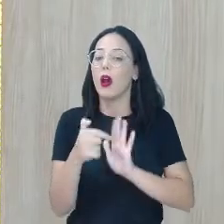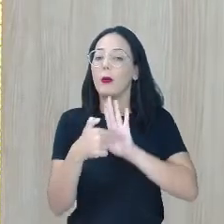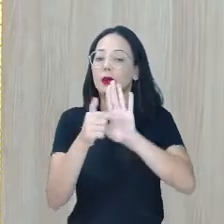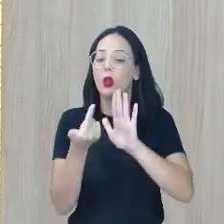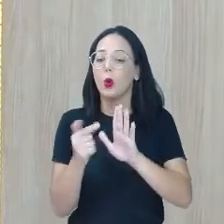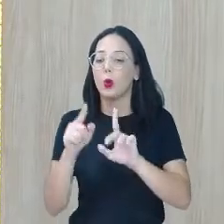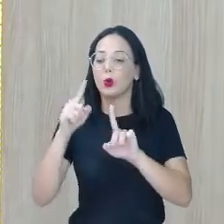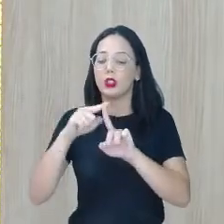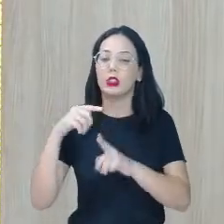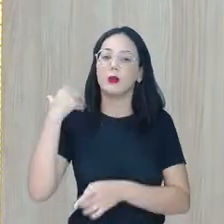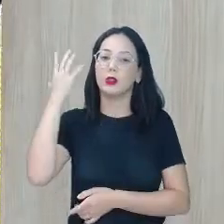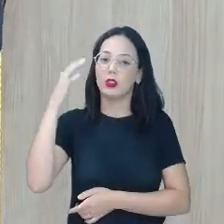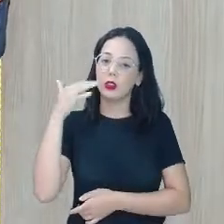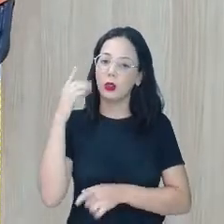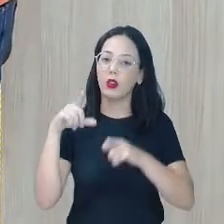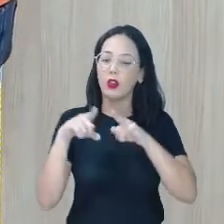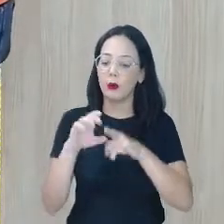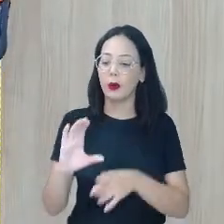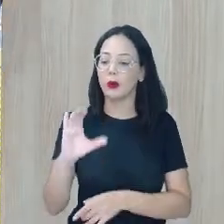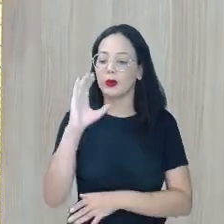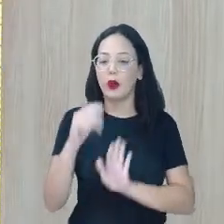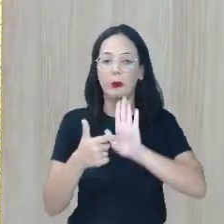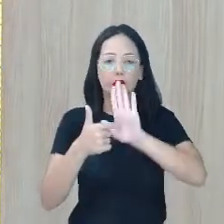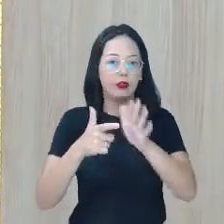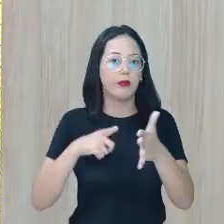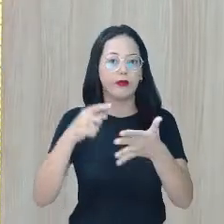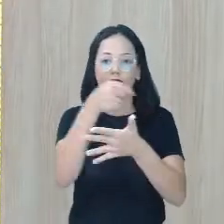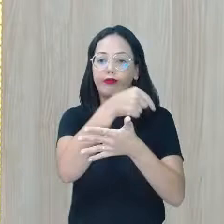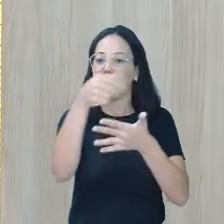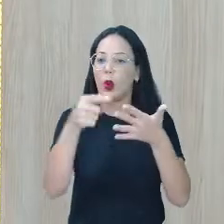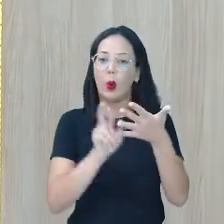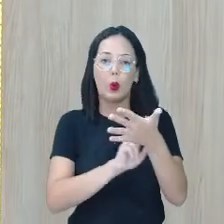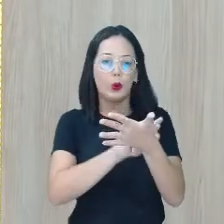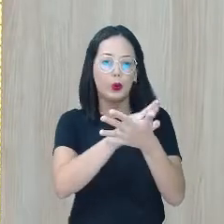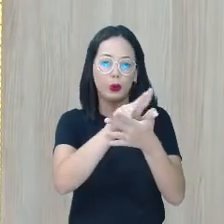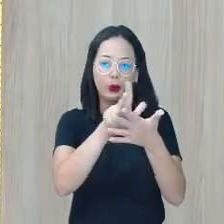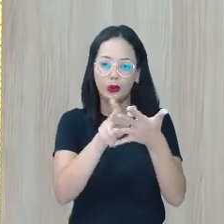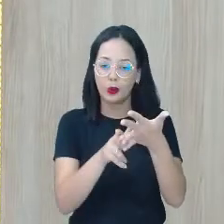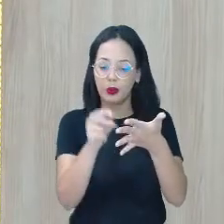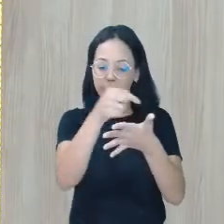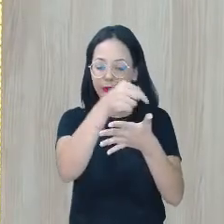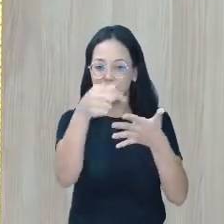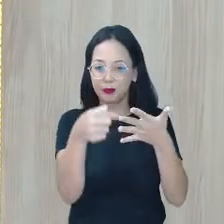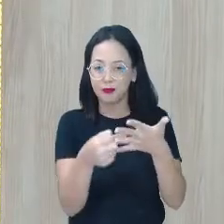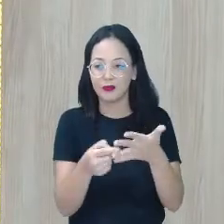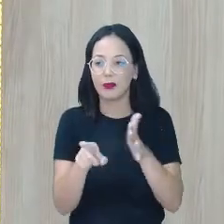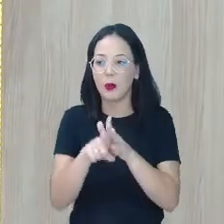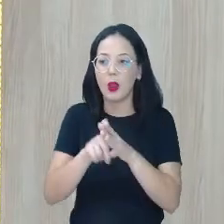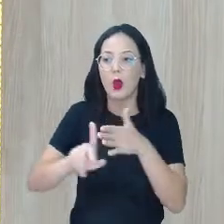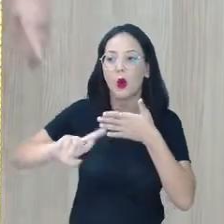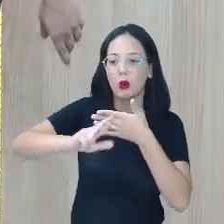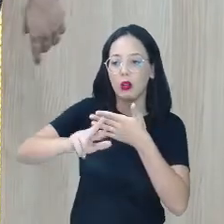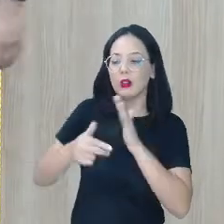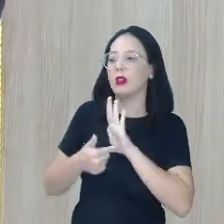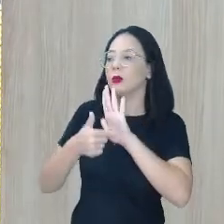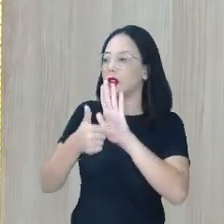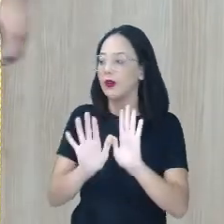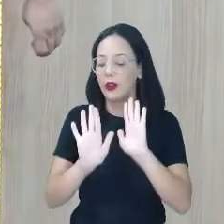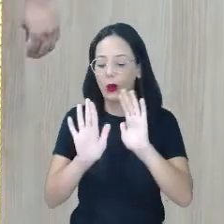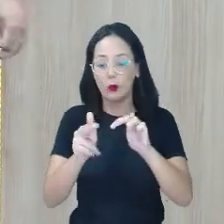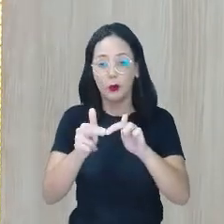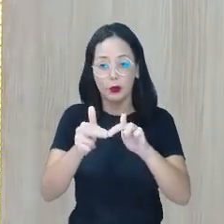outro som, o C outro som e por aí sucessivamente, né, consequentemente aí. Então,